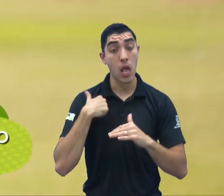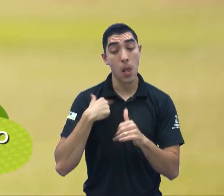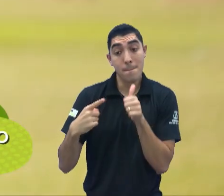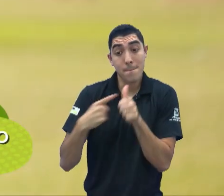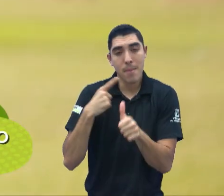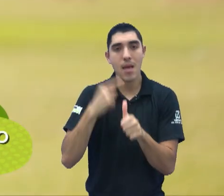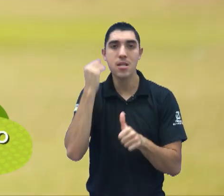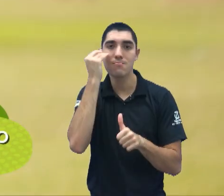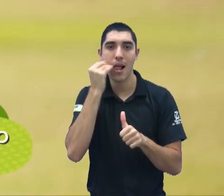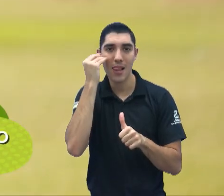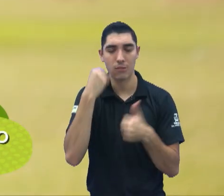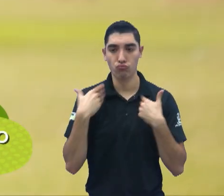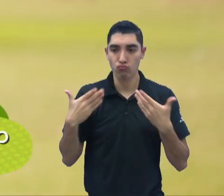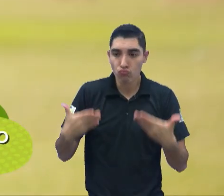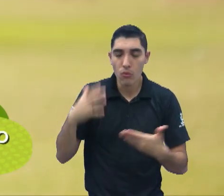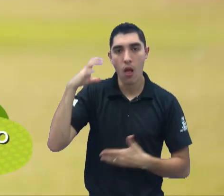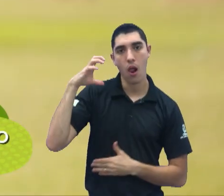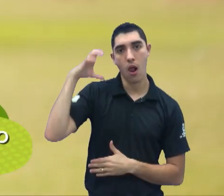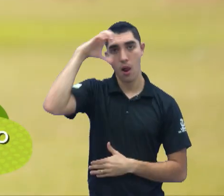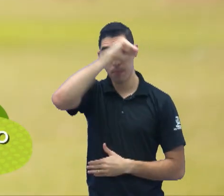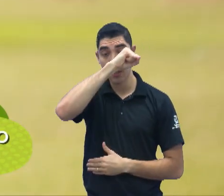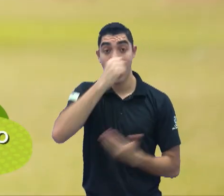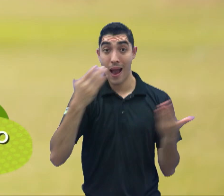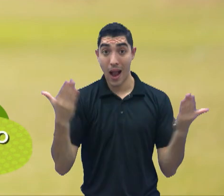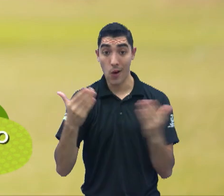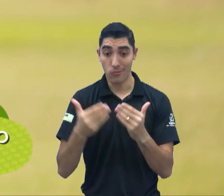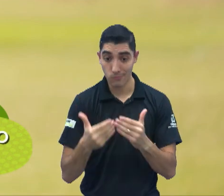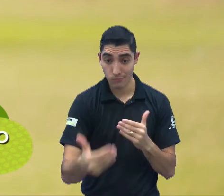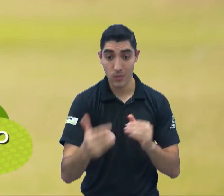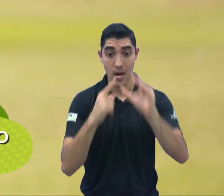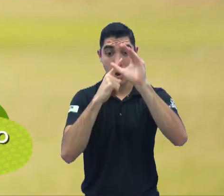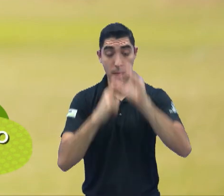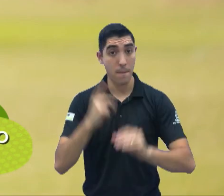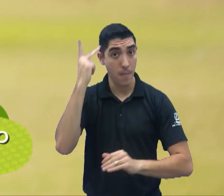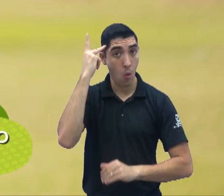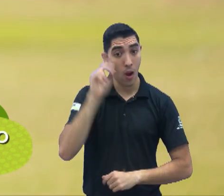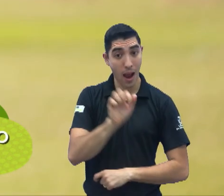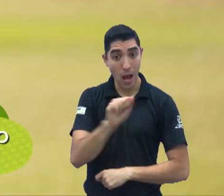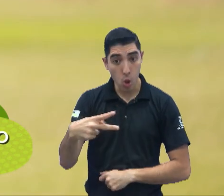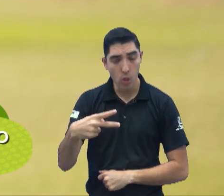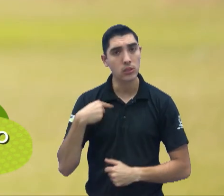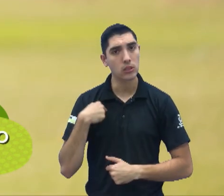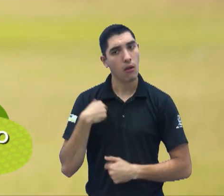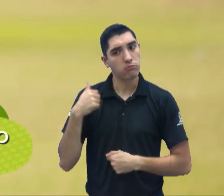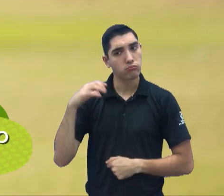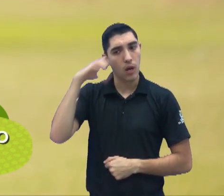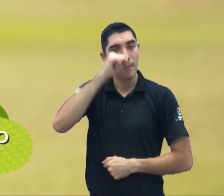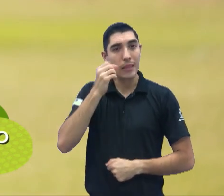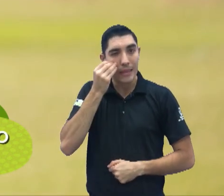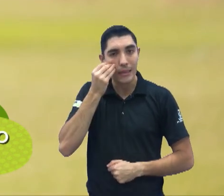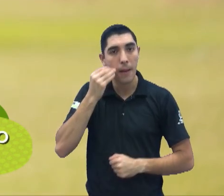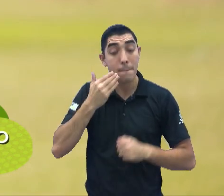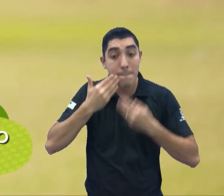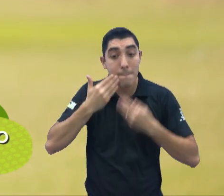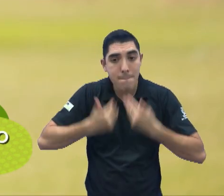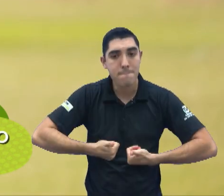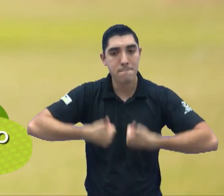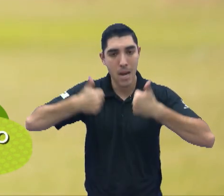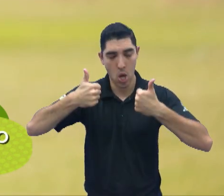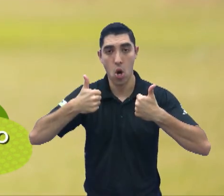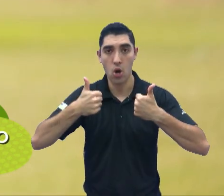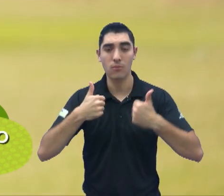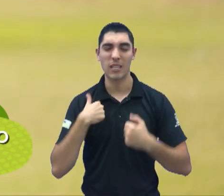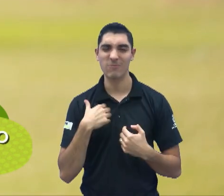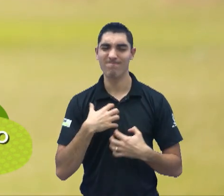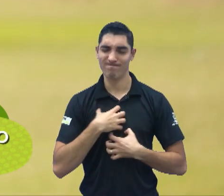levar como um aprendizado para a Série 2, né? Para tentar ser o mais assertivo possível. Mas enfim, a gente ficou um pouco bem chateado